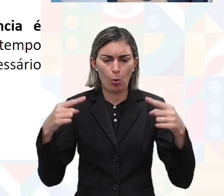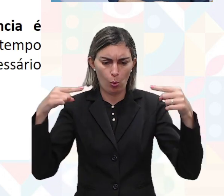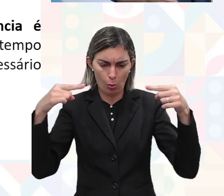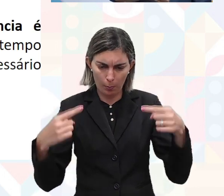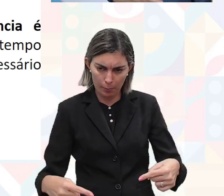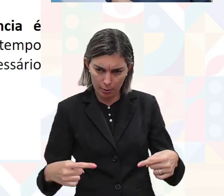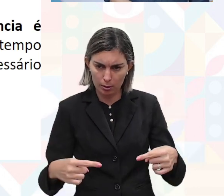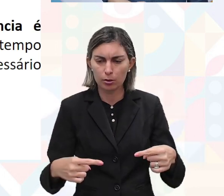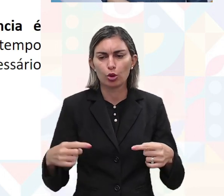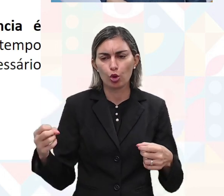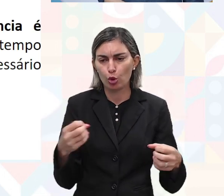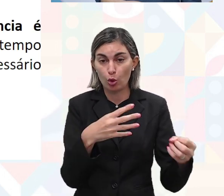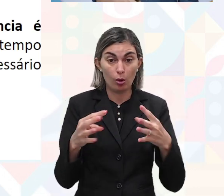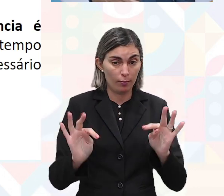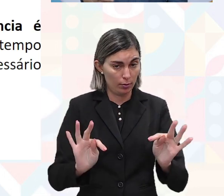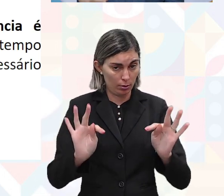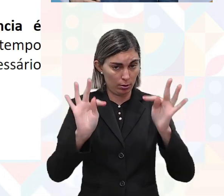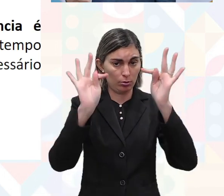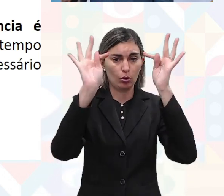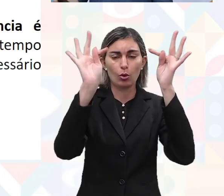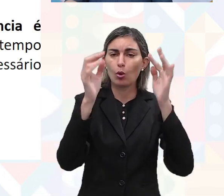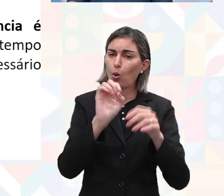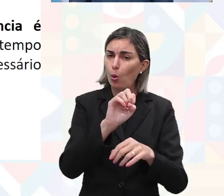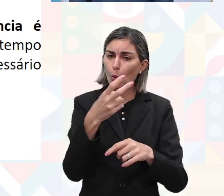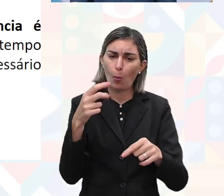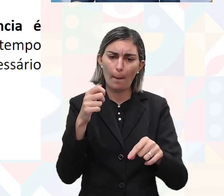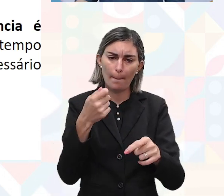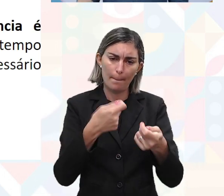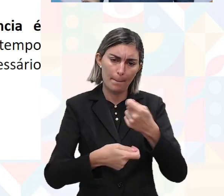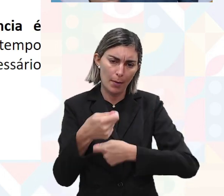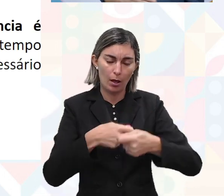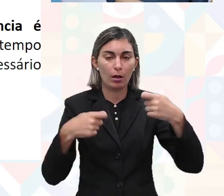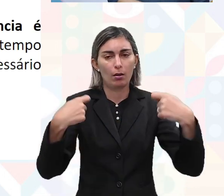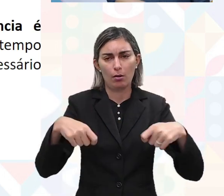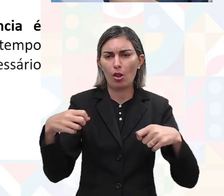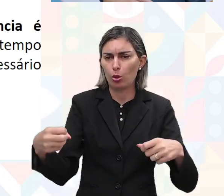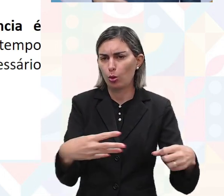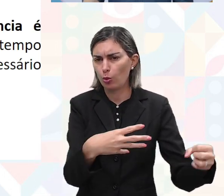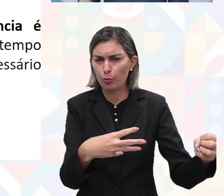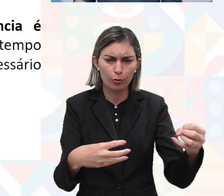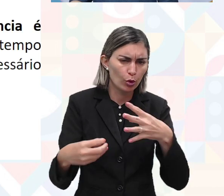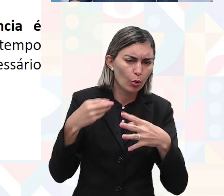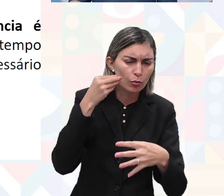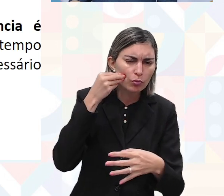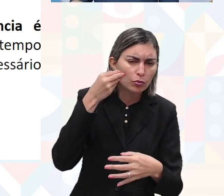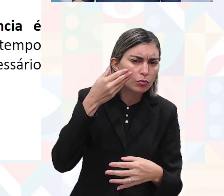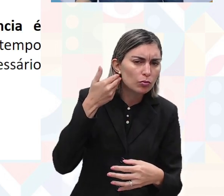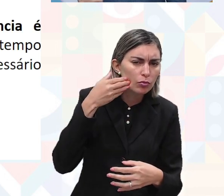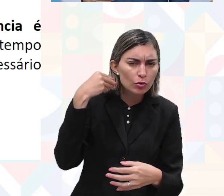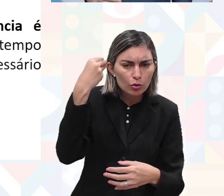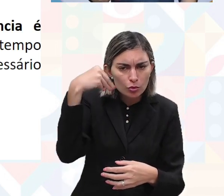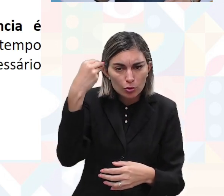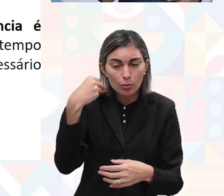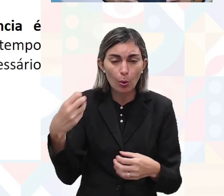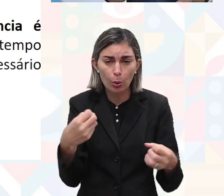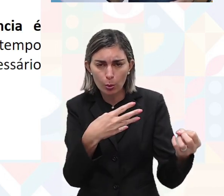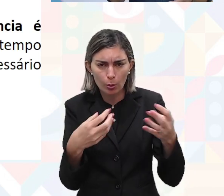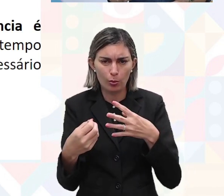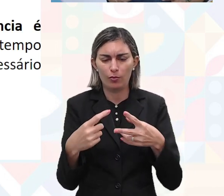compete em novas tecnologias e ou mercados onde é necessário inovar e experimentar. Apesar de